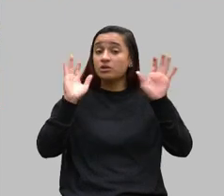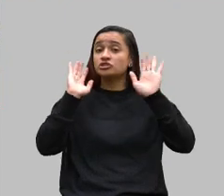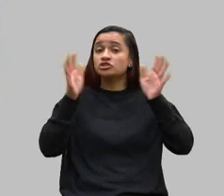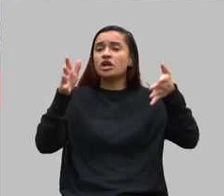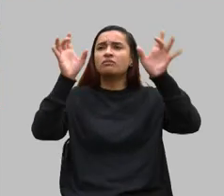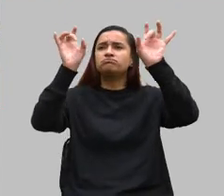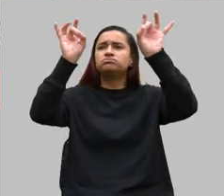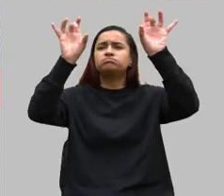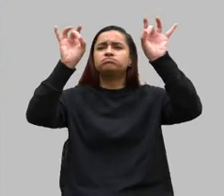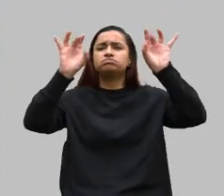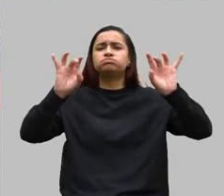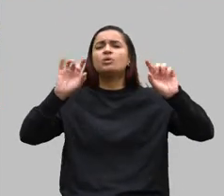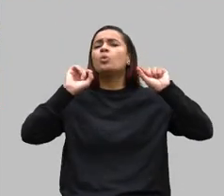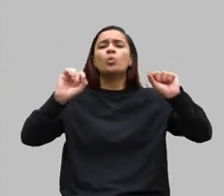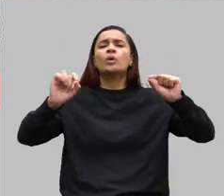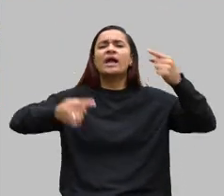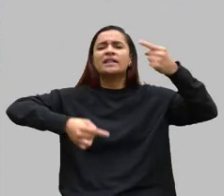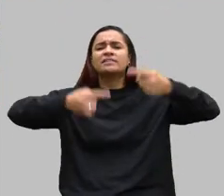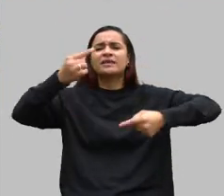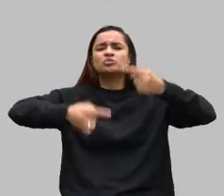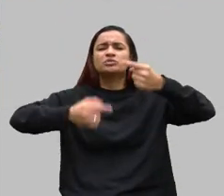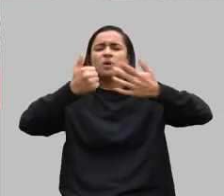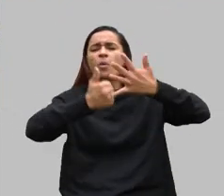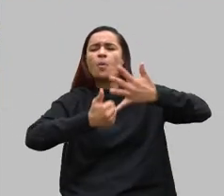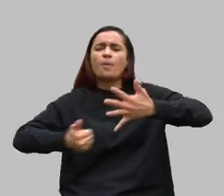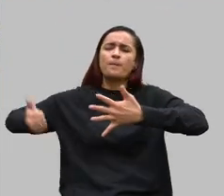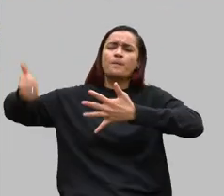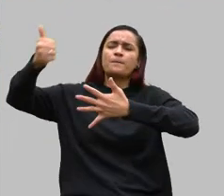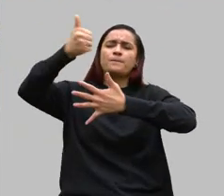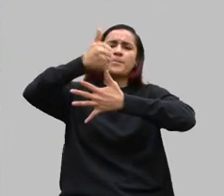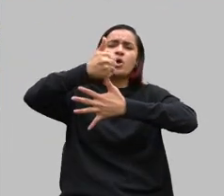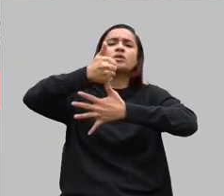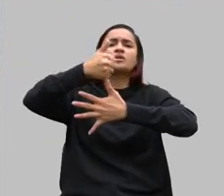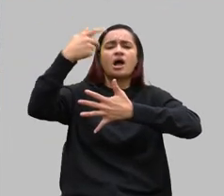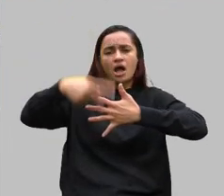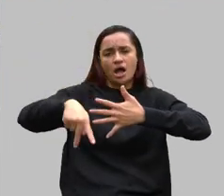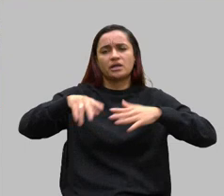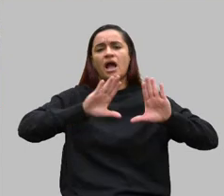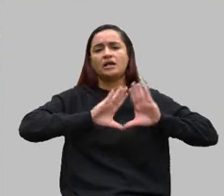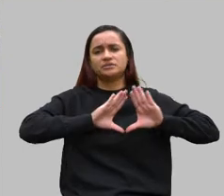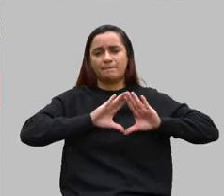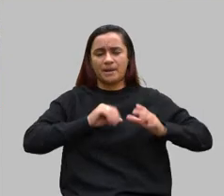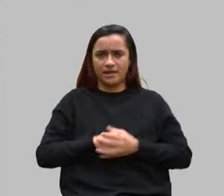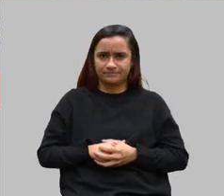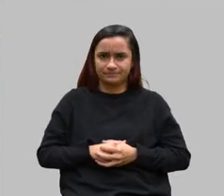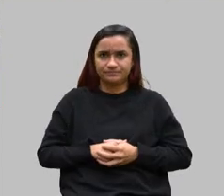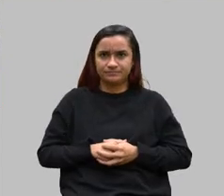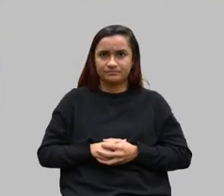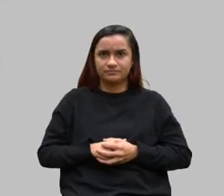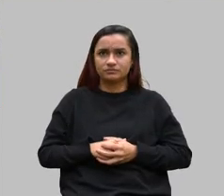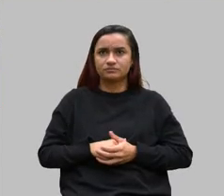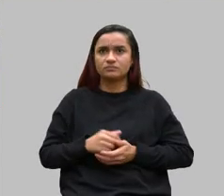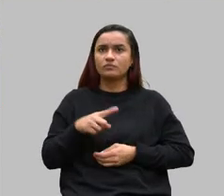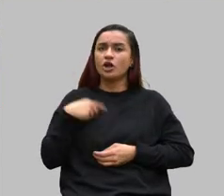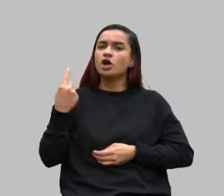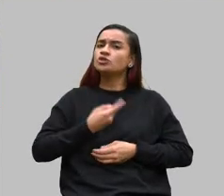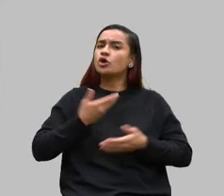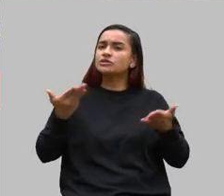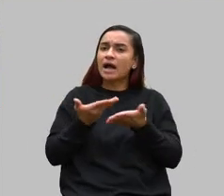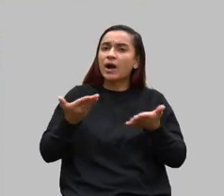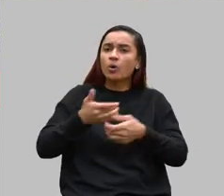discussão prioritária e fundamental da Assembleia de Minas nós estamos Nesse momento fazendo uma discussão